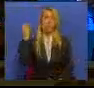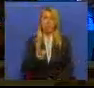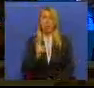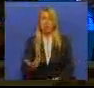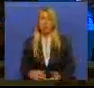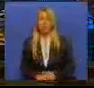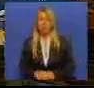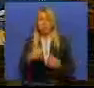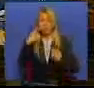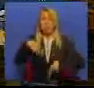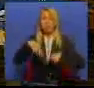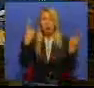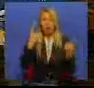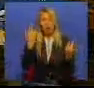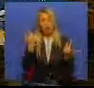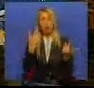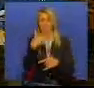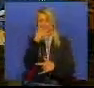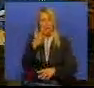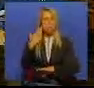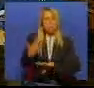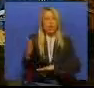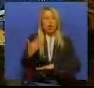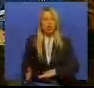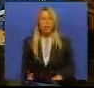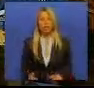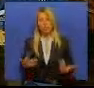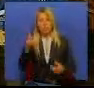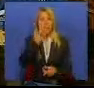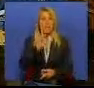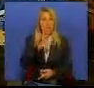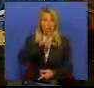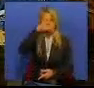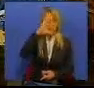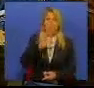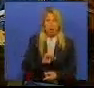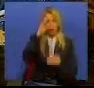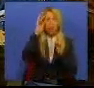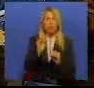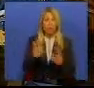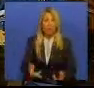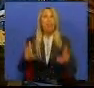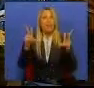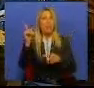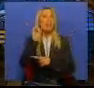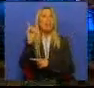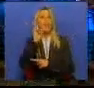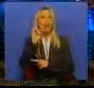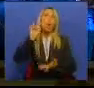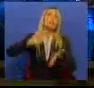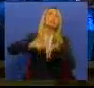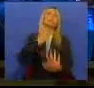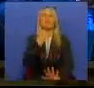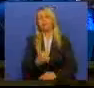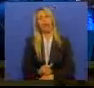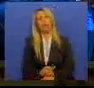Revela um preconceito. Para a Sra. Ministra da Educação, a liberdade não é um valor essencial, é uma opção